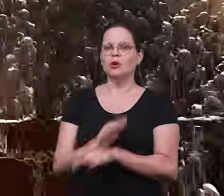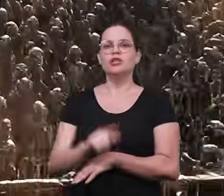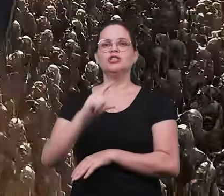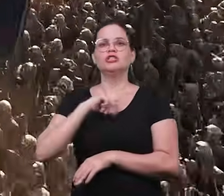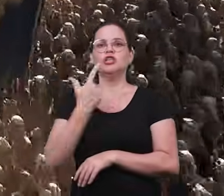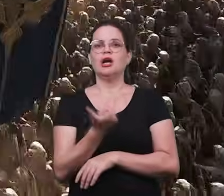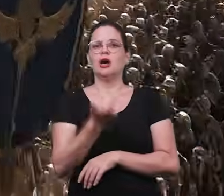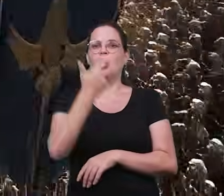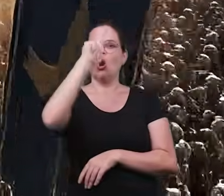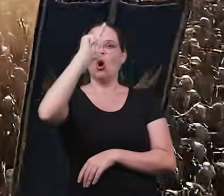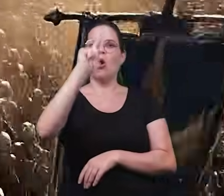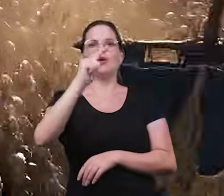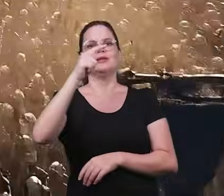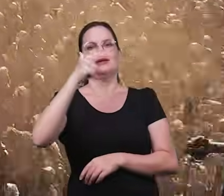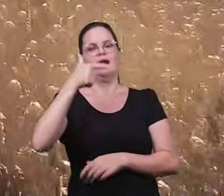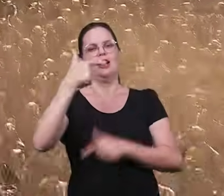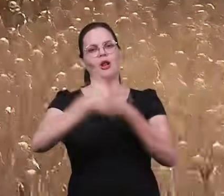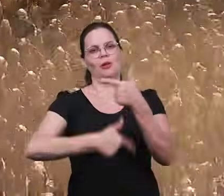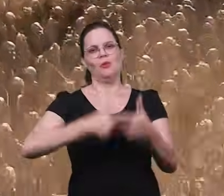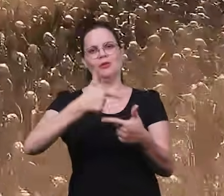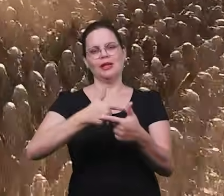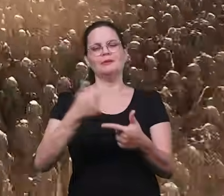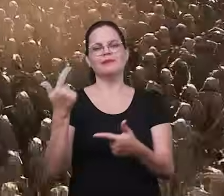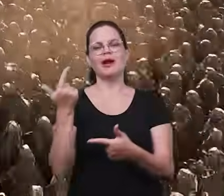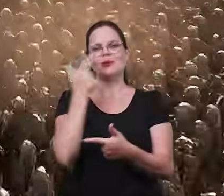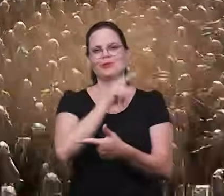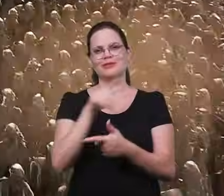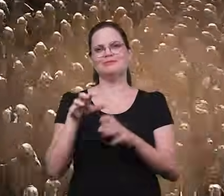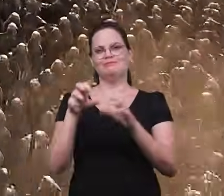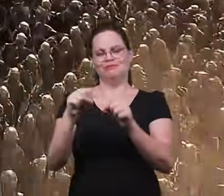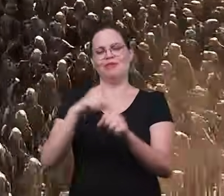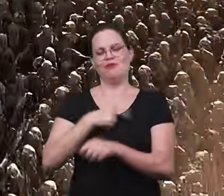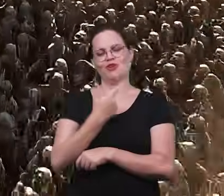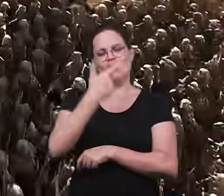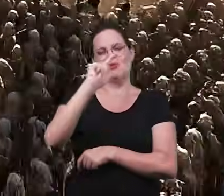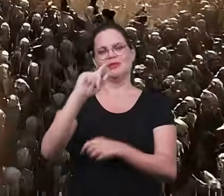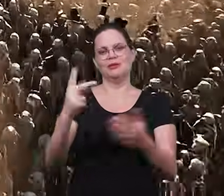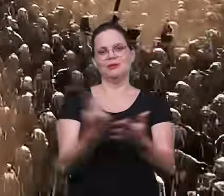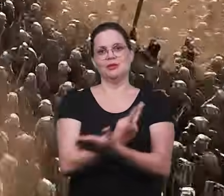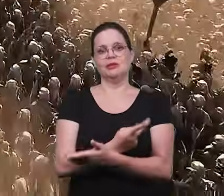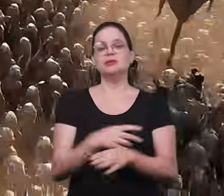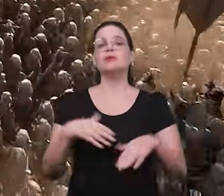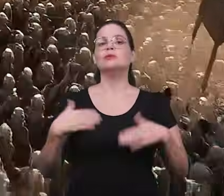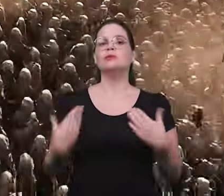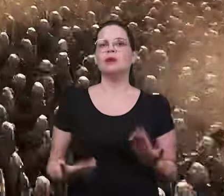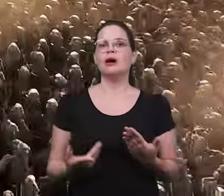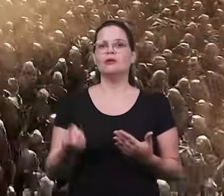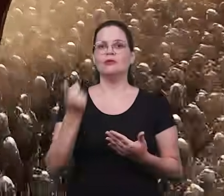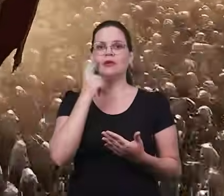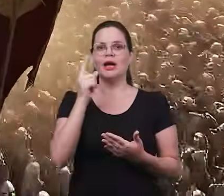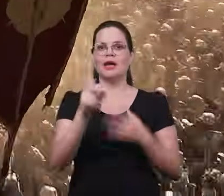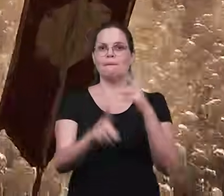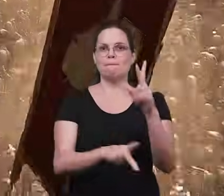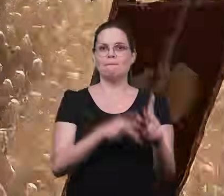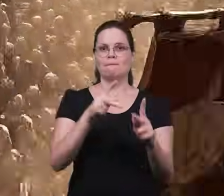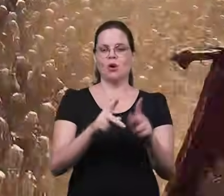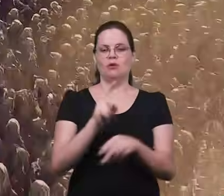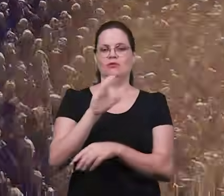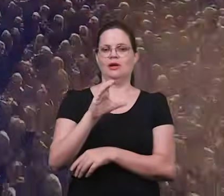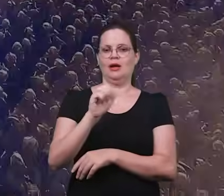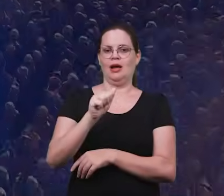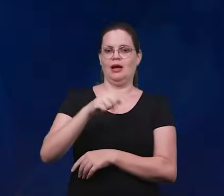erguia-se contra o povo de Deus na conquista da terra. Essa barreira eram os povos